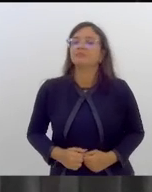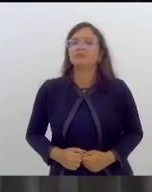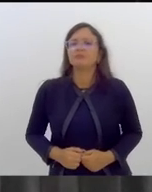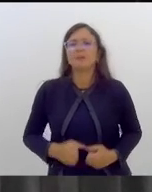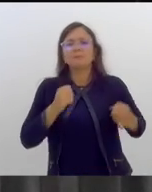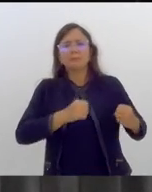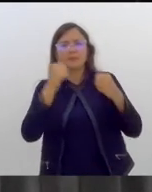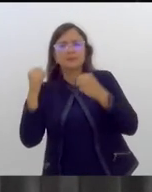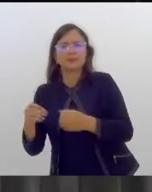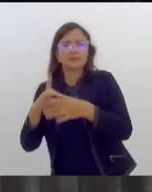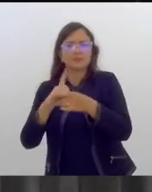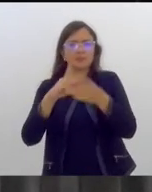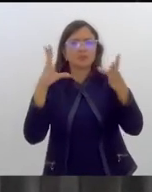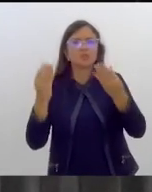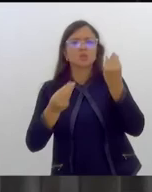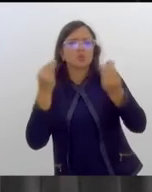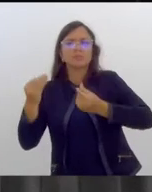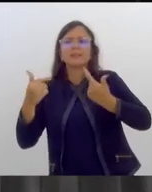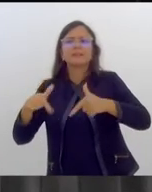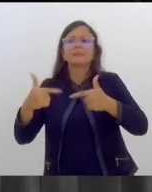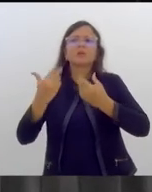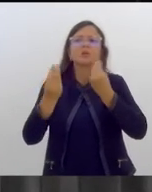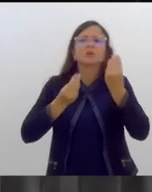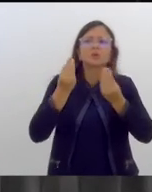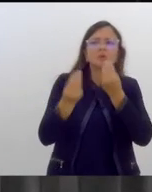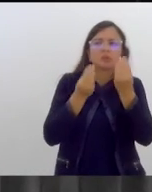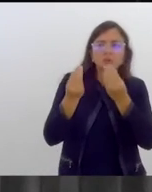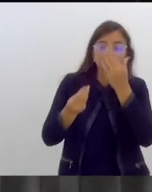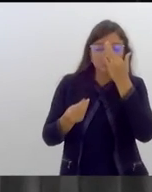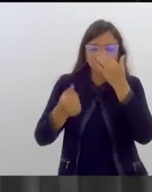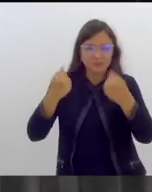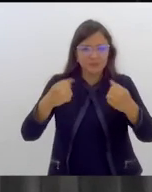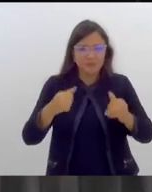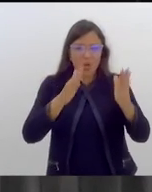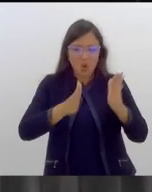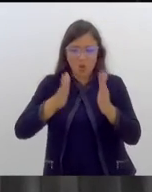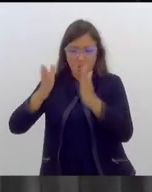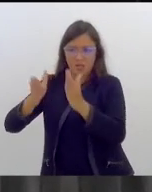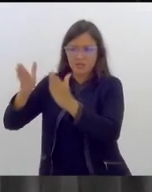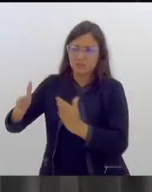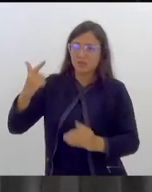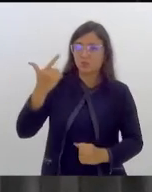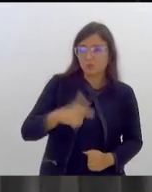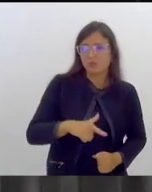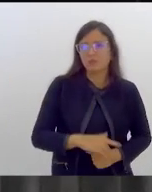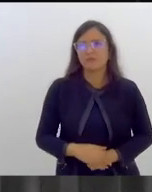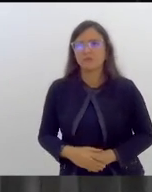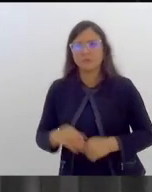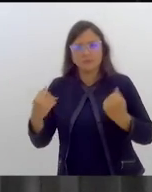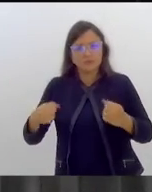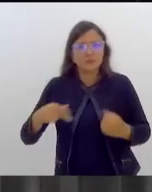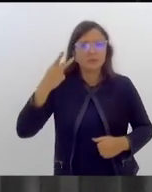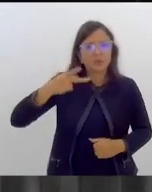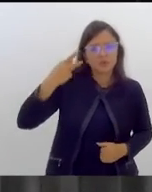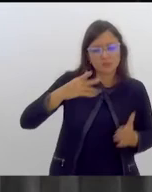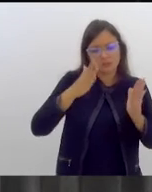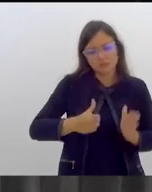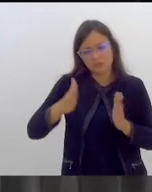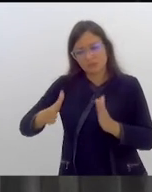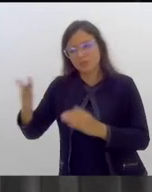como que nós vamos trabalhar a reorganização a repolitização